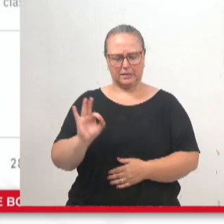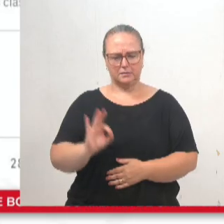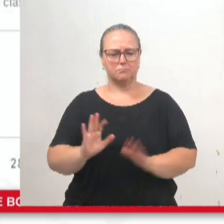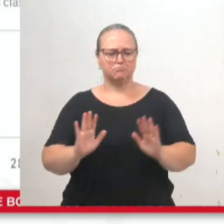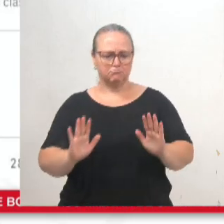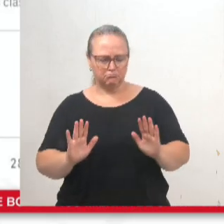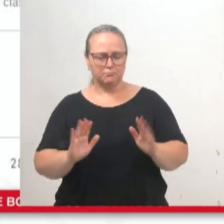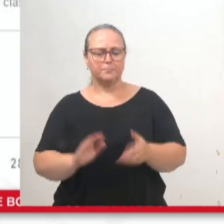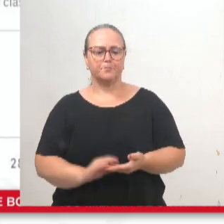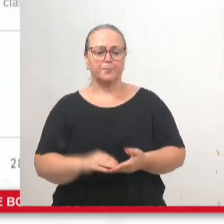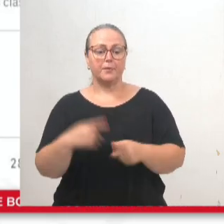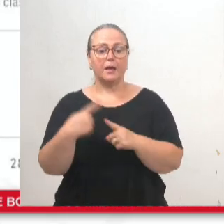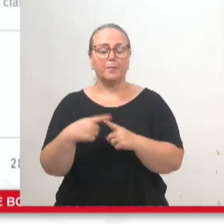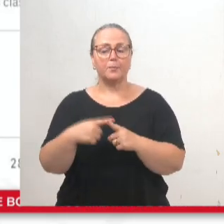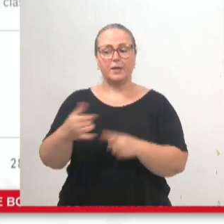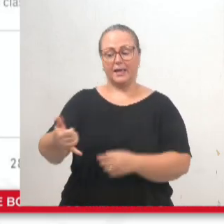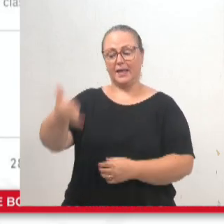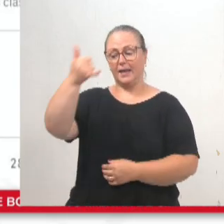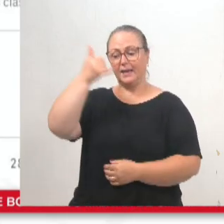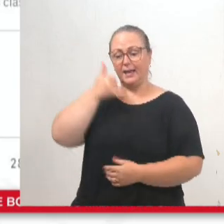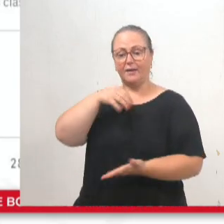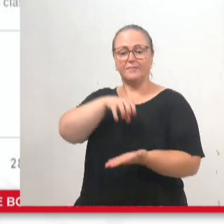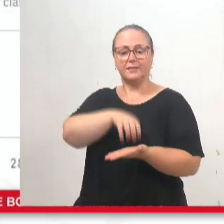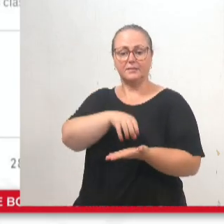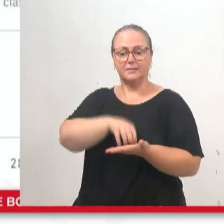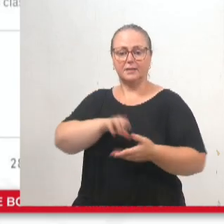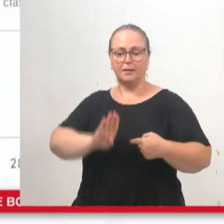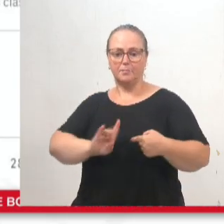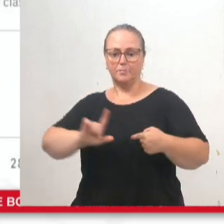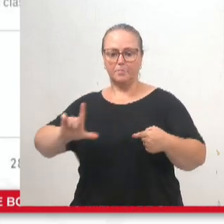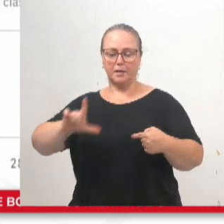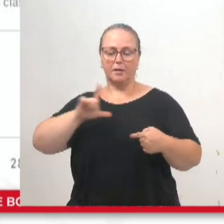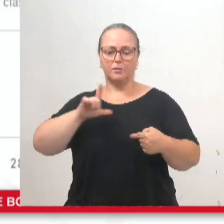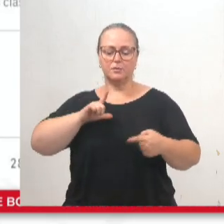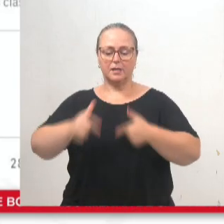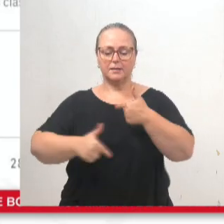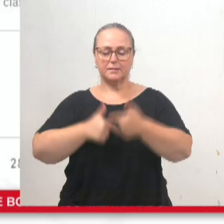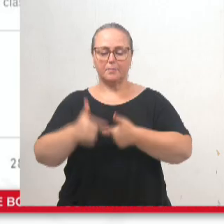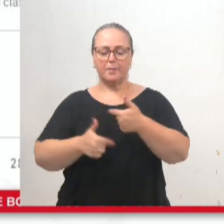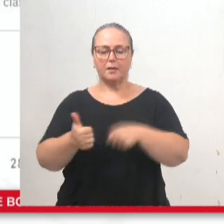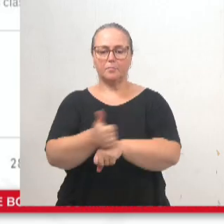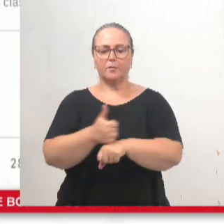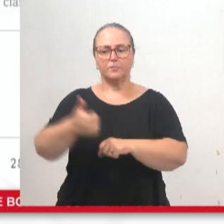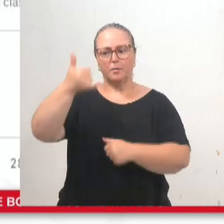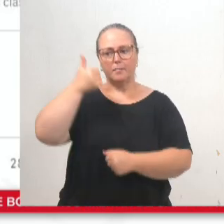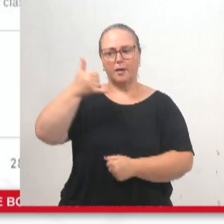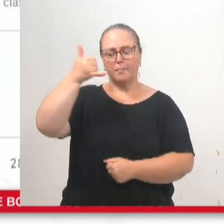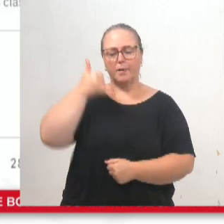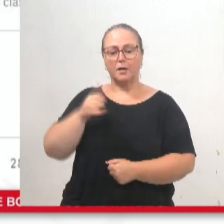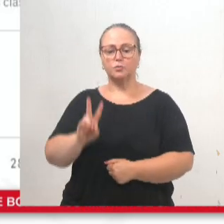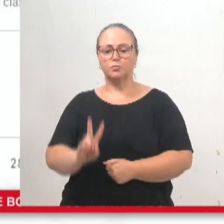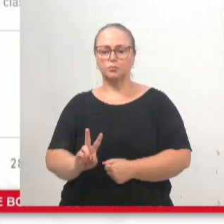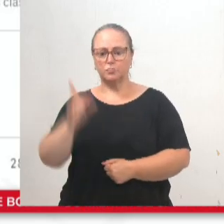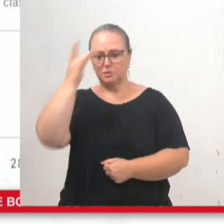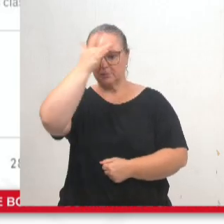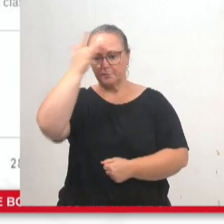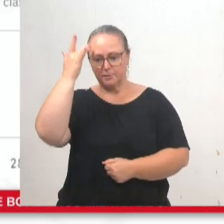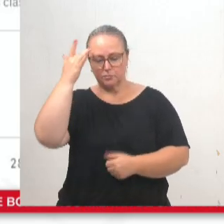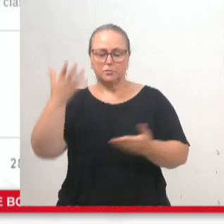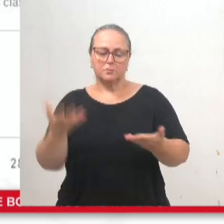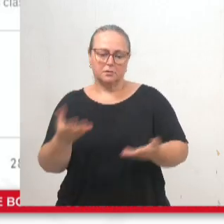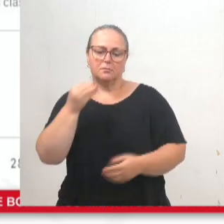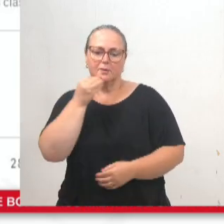na central de Blumenau, geralmente trabalhavam 2 pessoas, 2 profissionais. E é natural que em determinado momento,